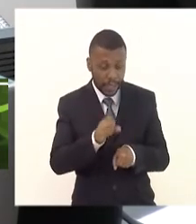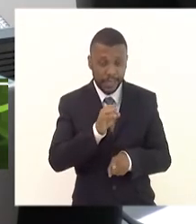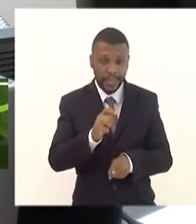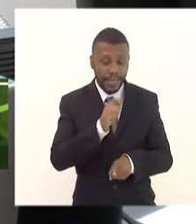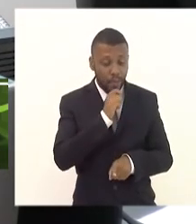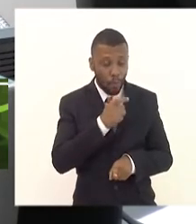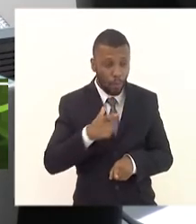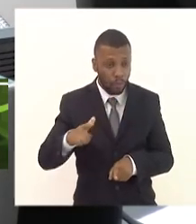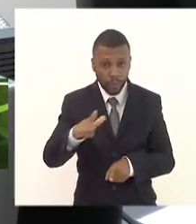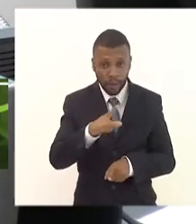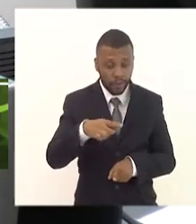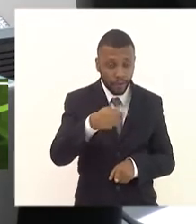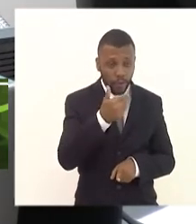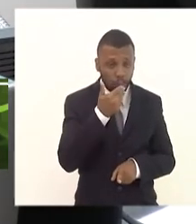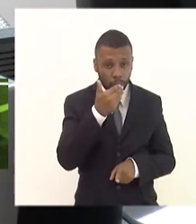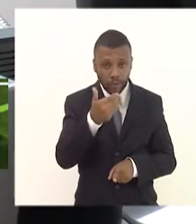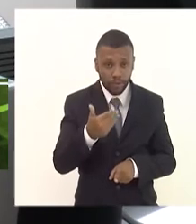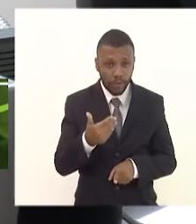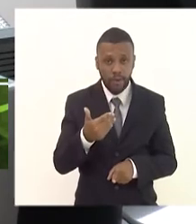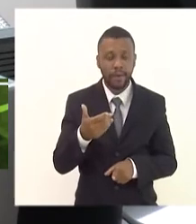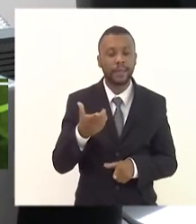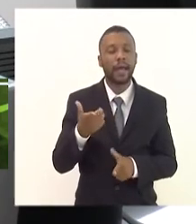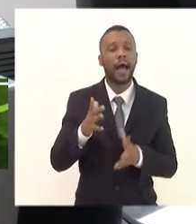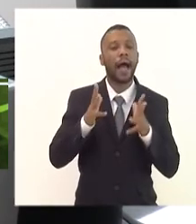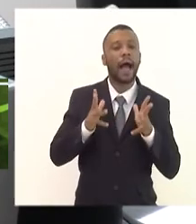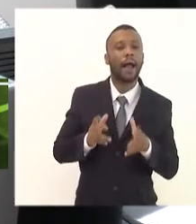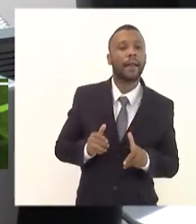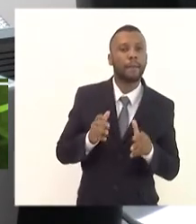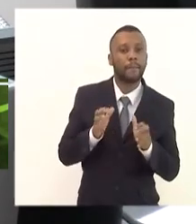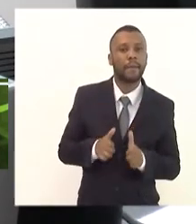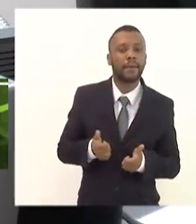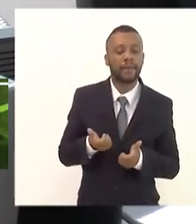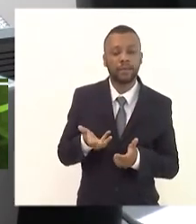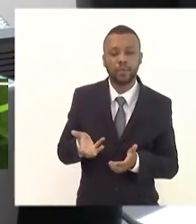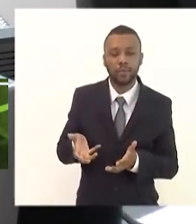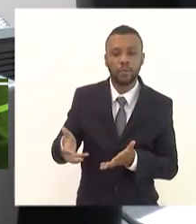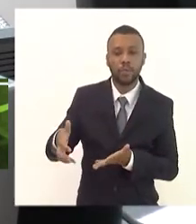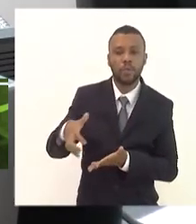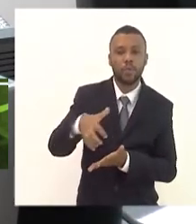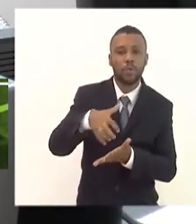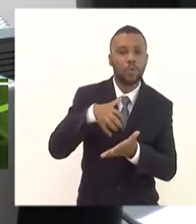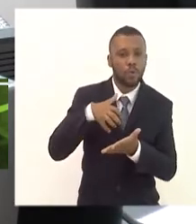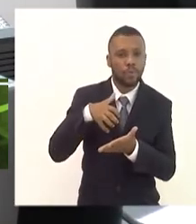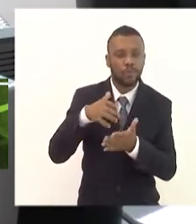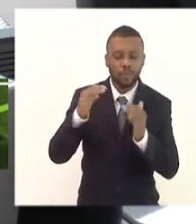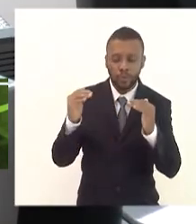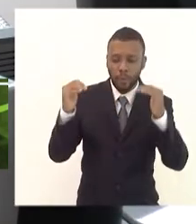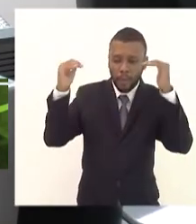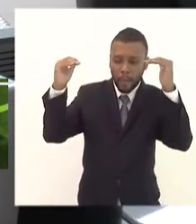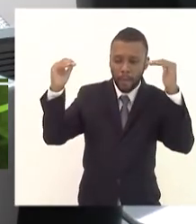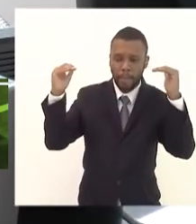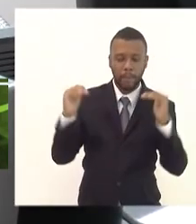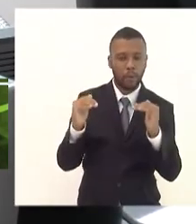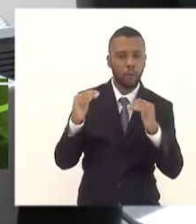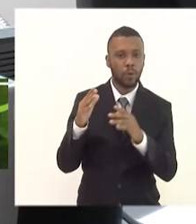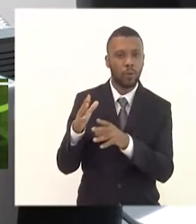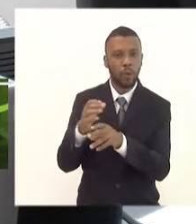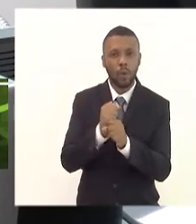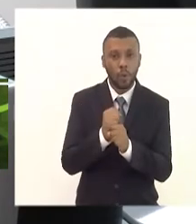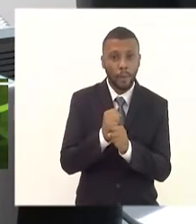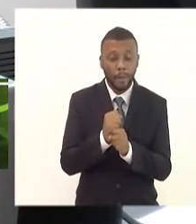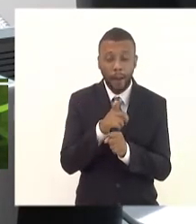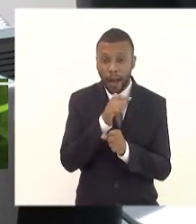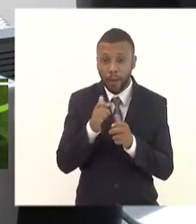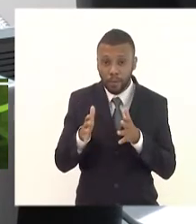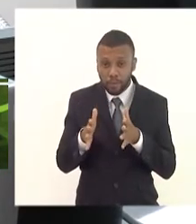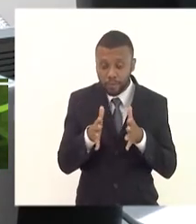vocês vão mandar fazer a dragagem, né, de jusante para montante, para realmente a água fluir? Ou a gente atende